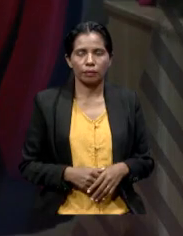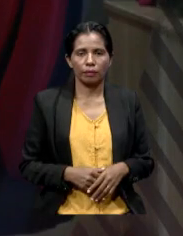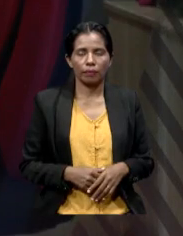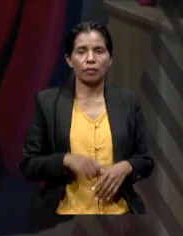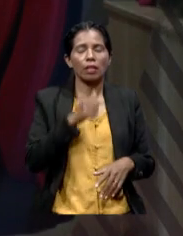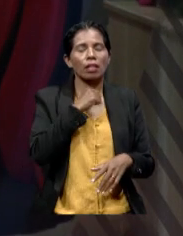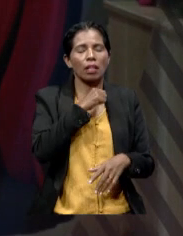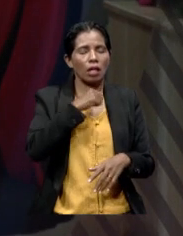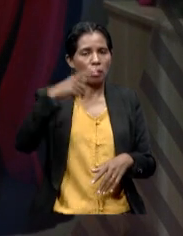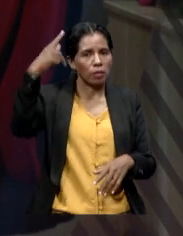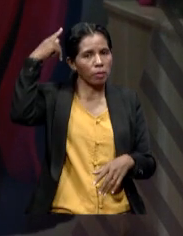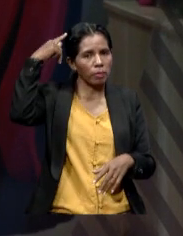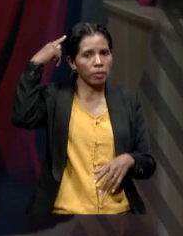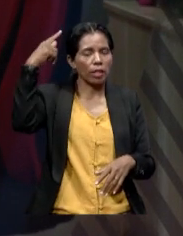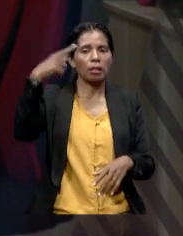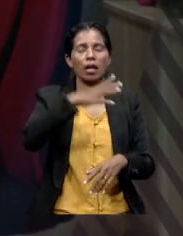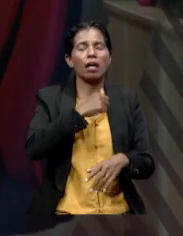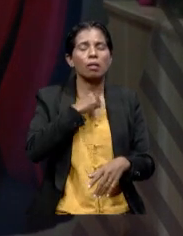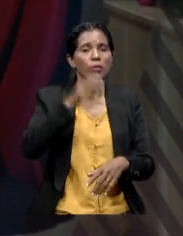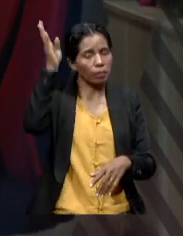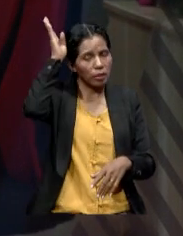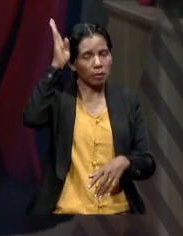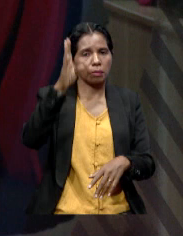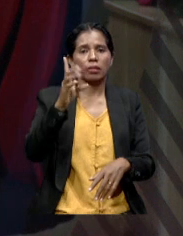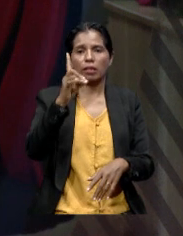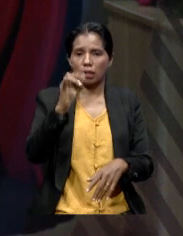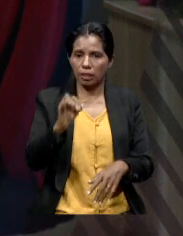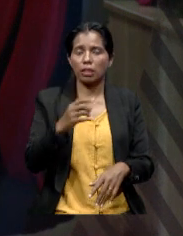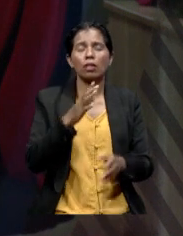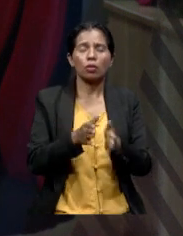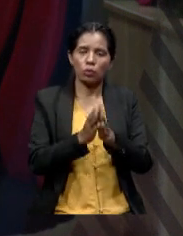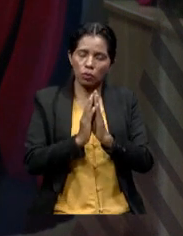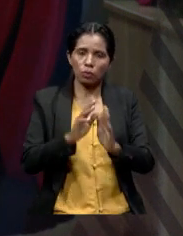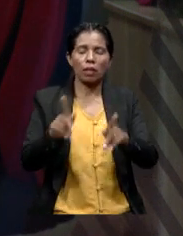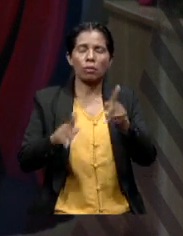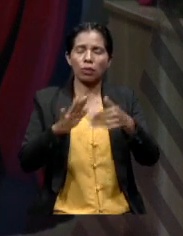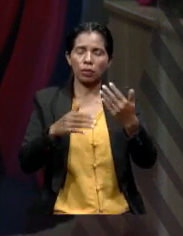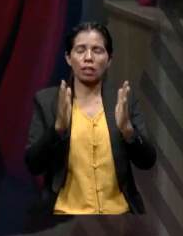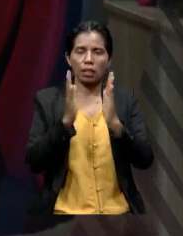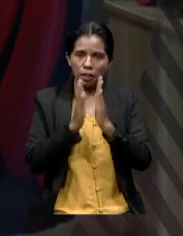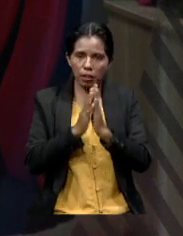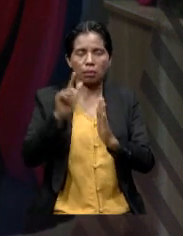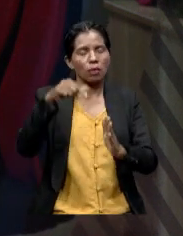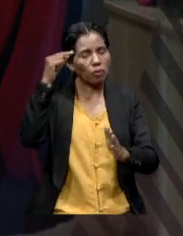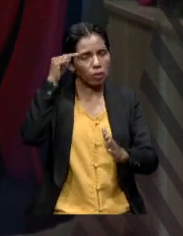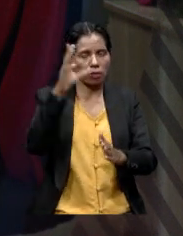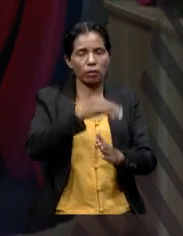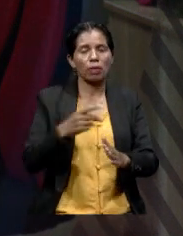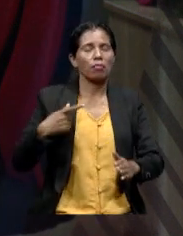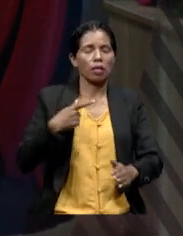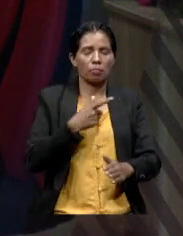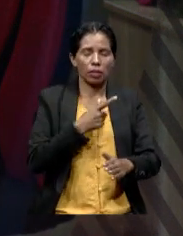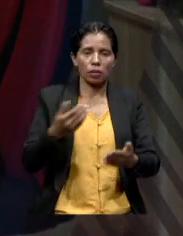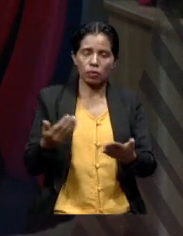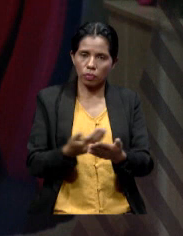Arcebispo Dom Virgílio Cardeal do Carmo da Silva, SDB, o subestranecido, reza para o governo no Parlamento Fundo, nem bem mais, a tolor e